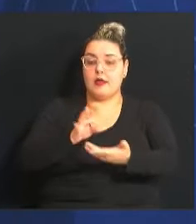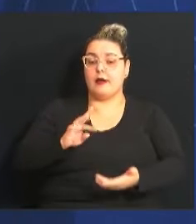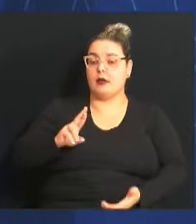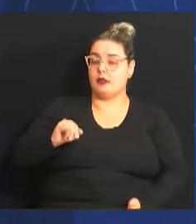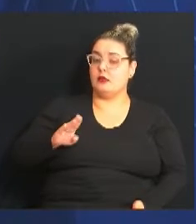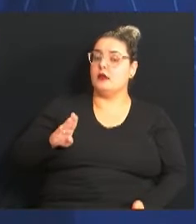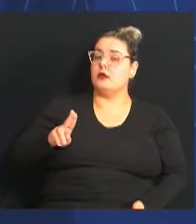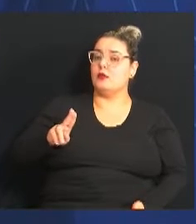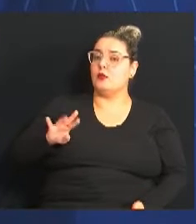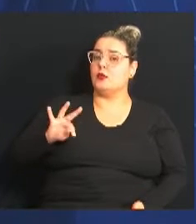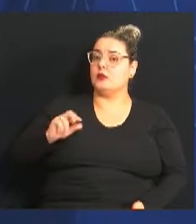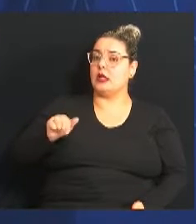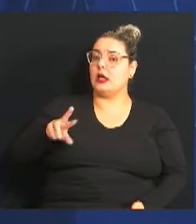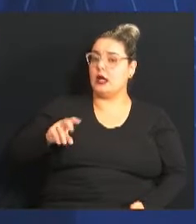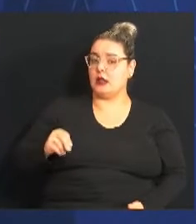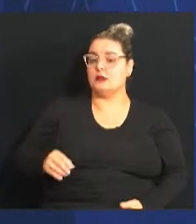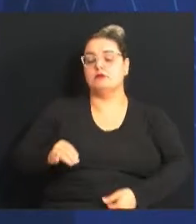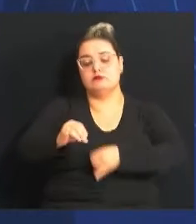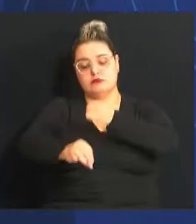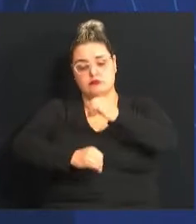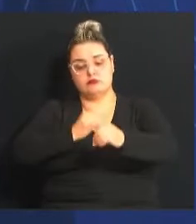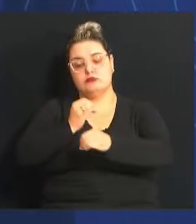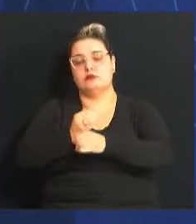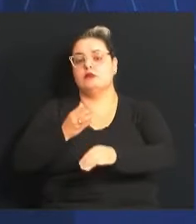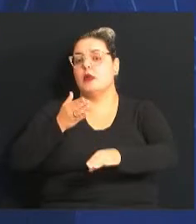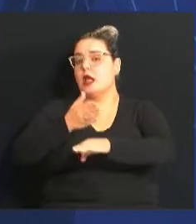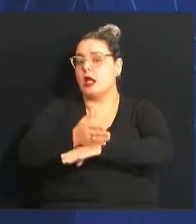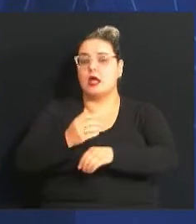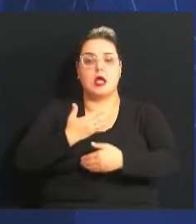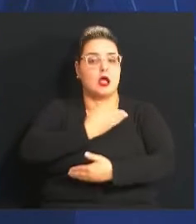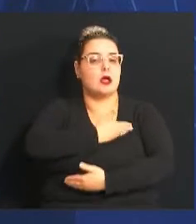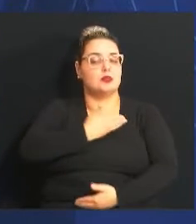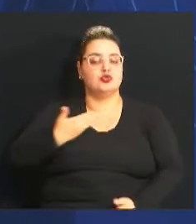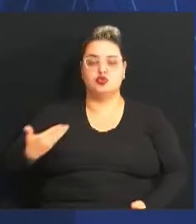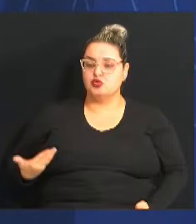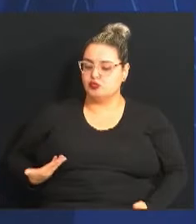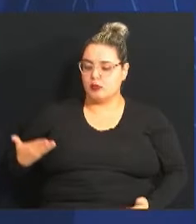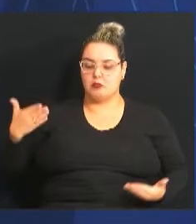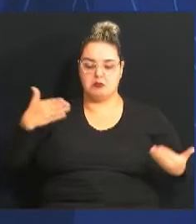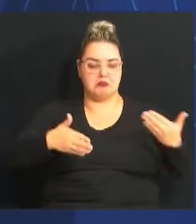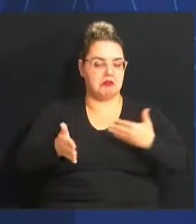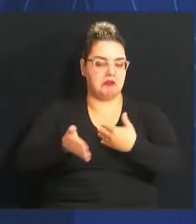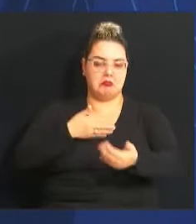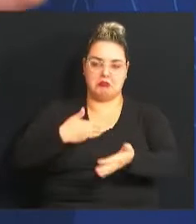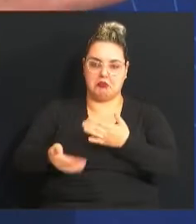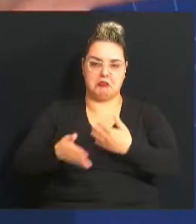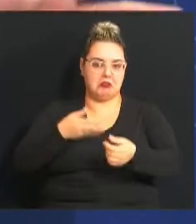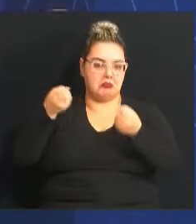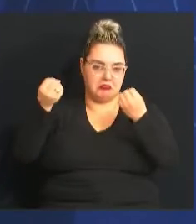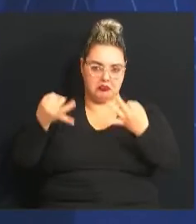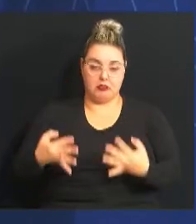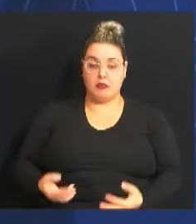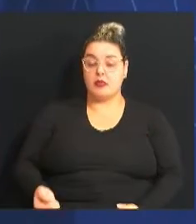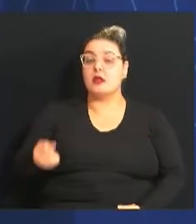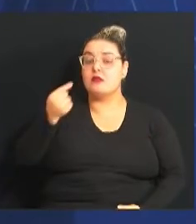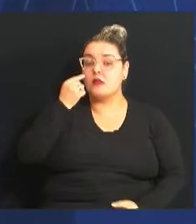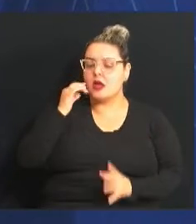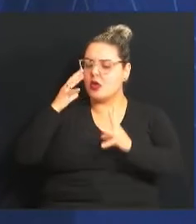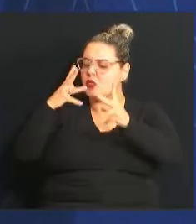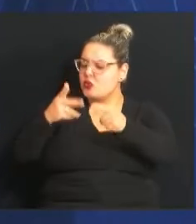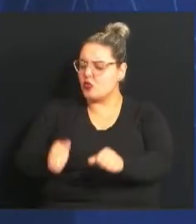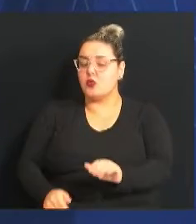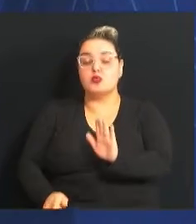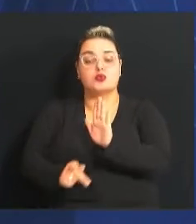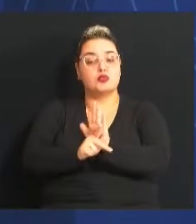na internet, permitindo o acesso público independente de justificativa. Para você poder conferir todos os projetos